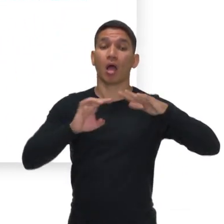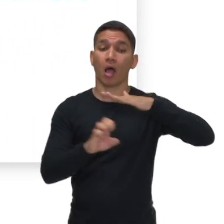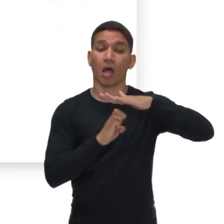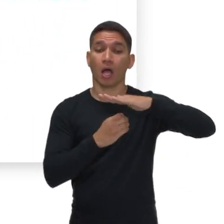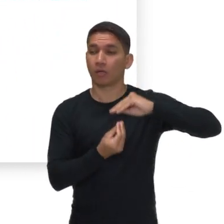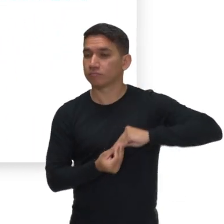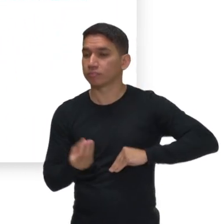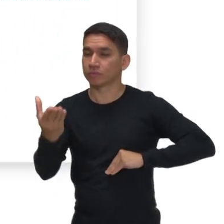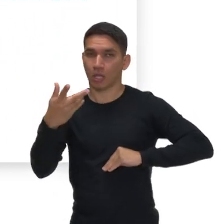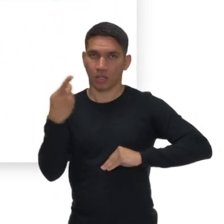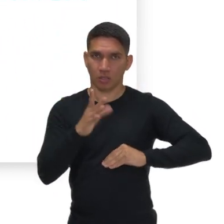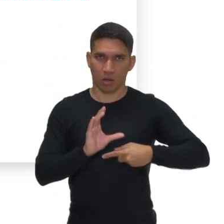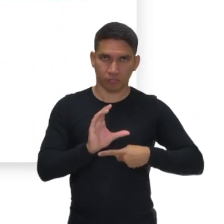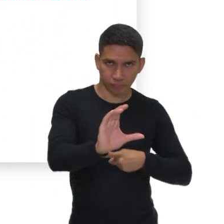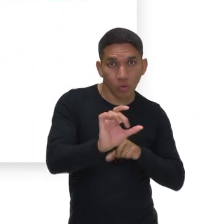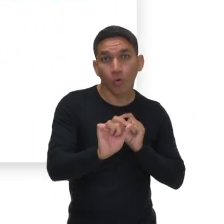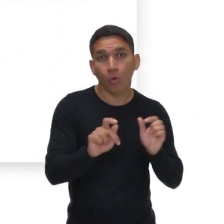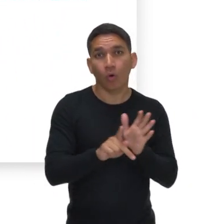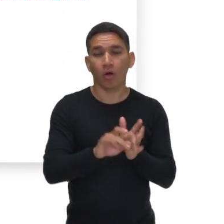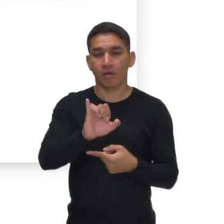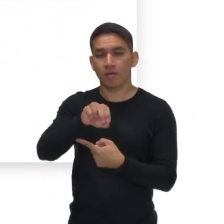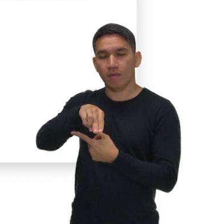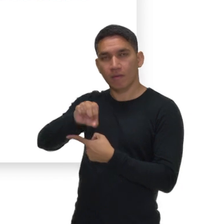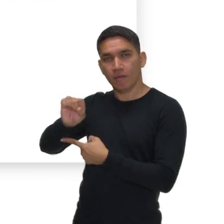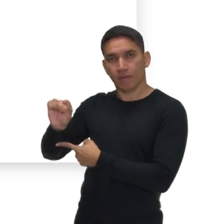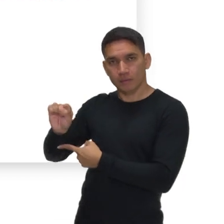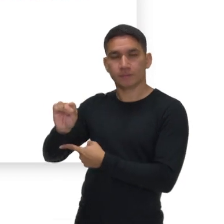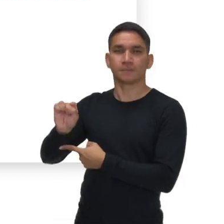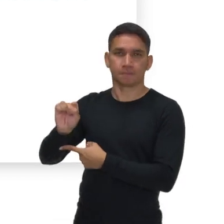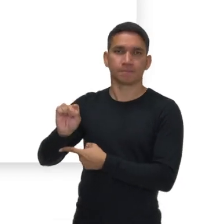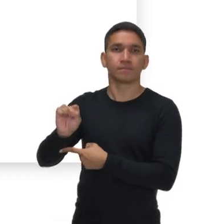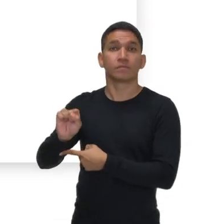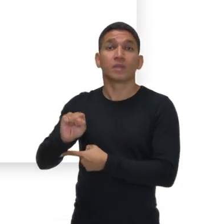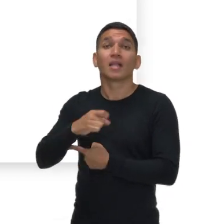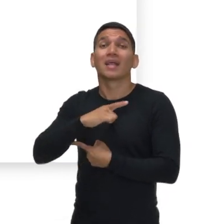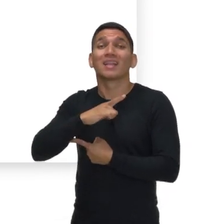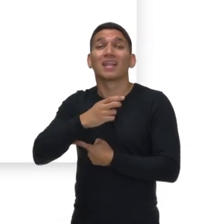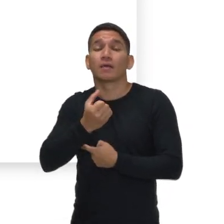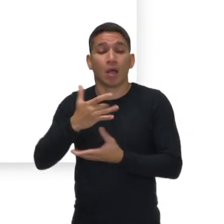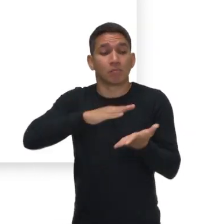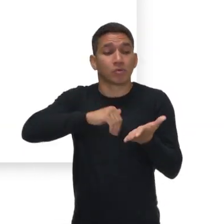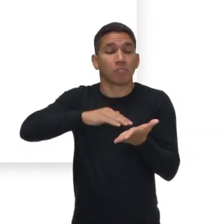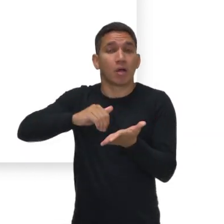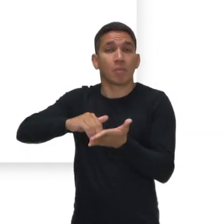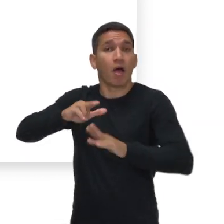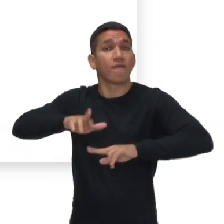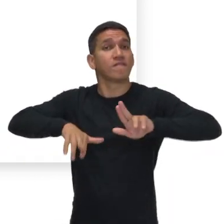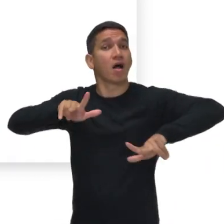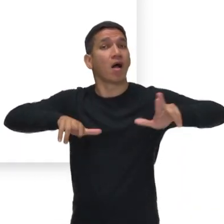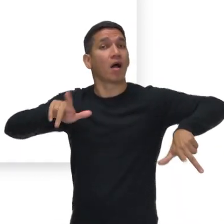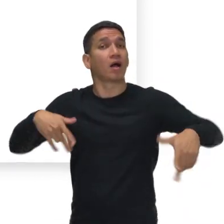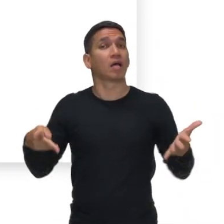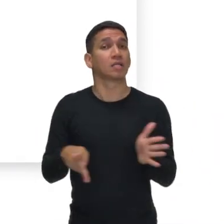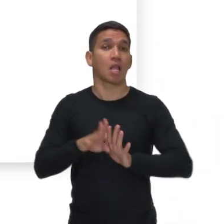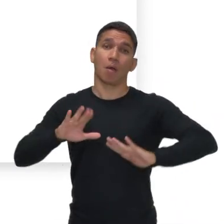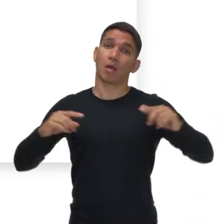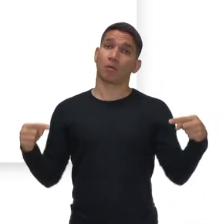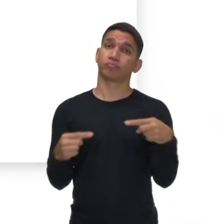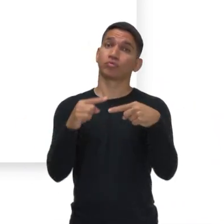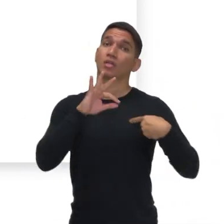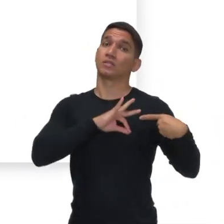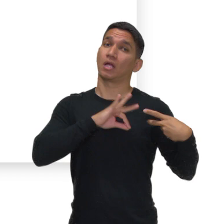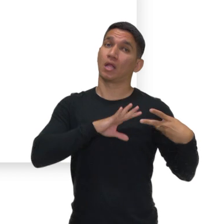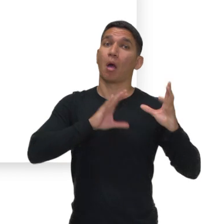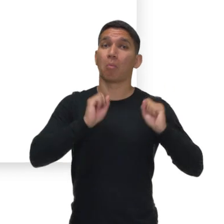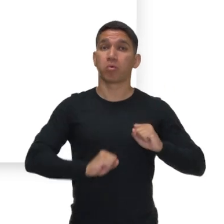empresa repassa essa sua contribuição para o INSS. Os descontos variam conforme o salário.